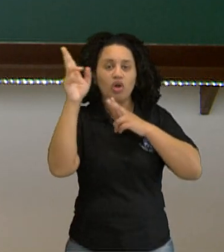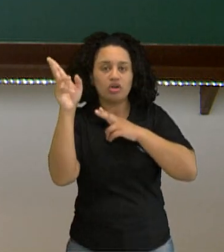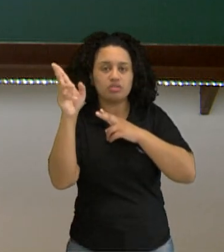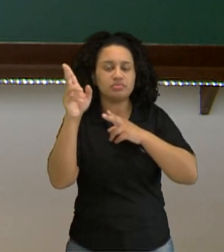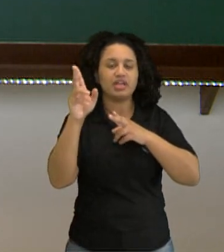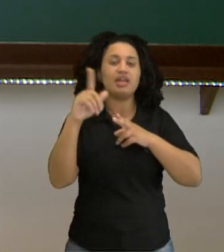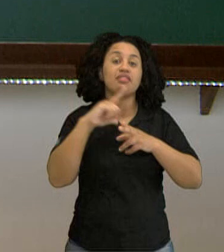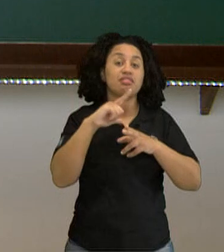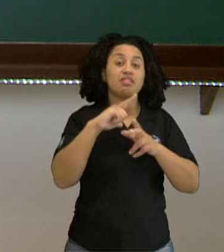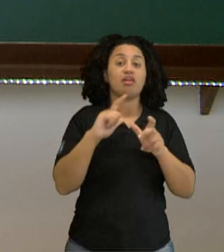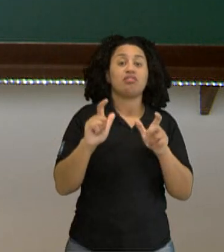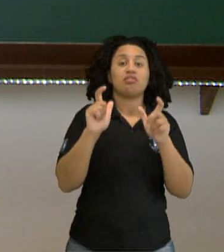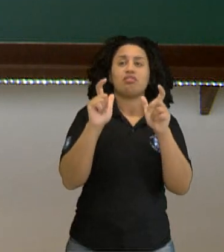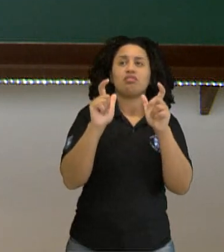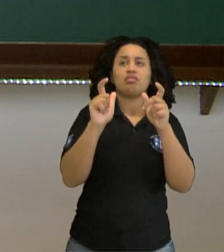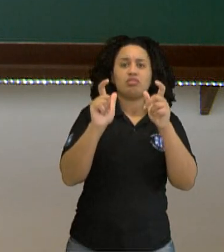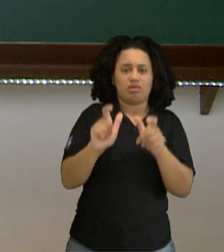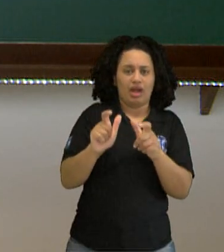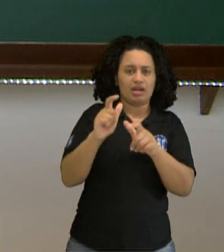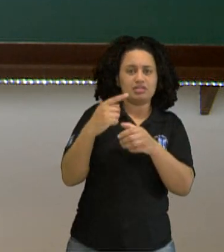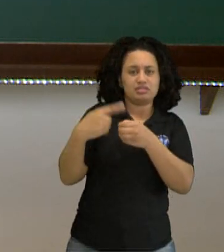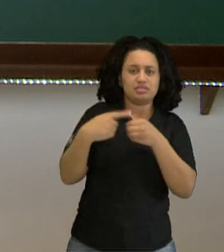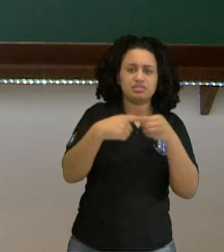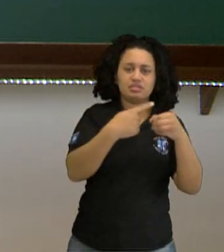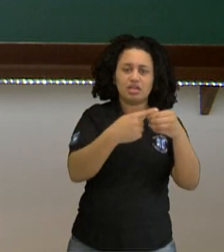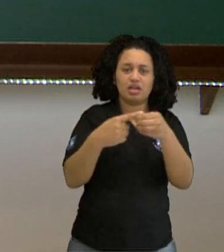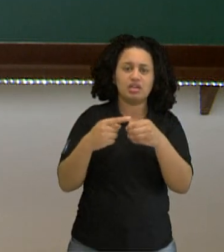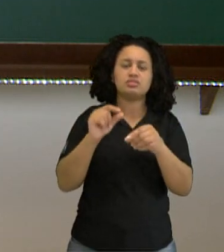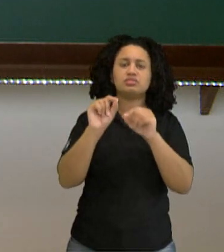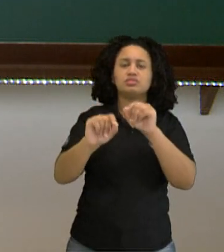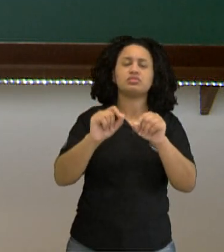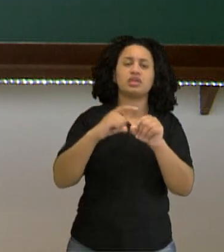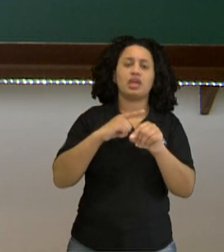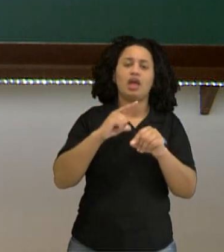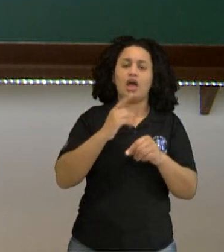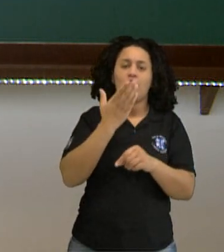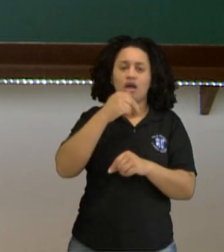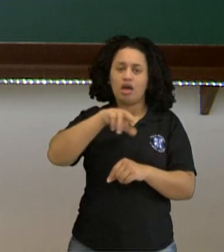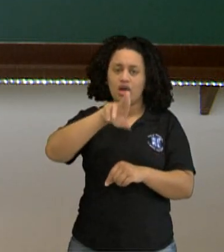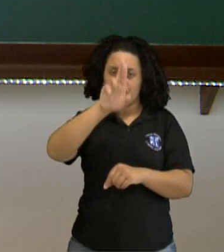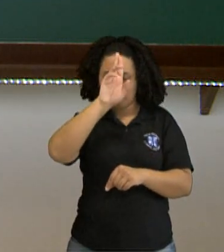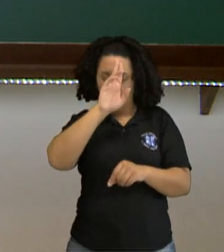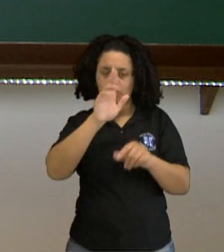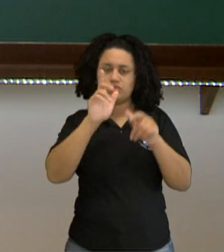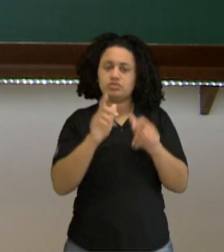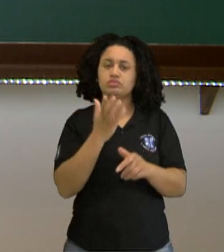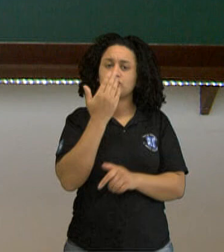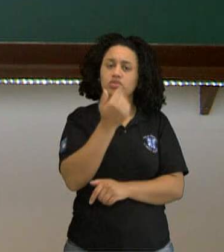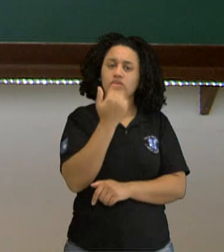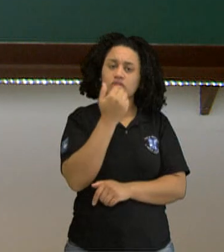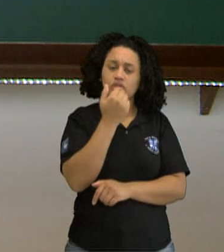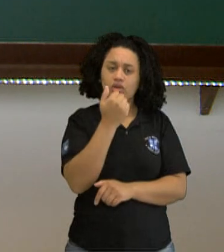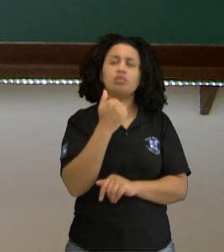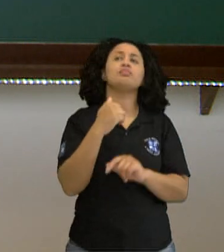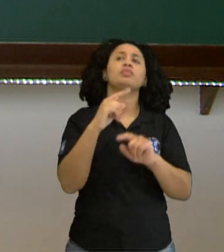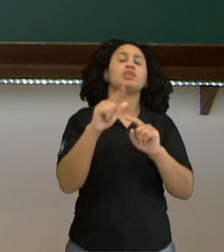e reabre no metade da tarde para fechar à noite. Em outros, né, muito mais próximos do Brasil, a gente mantém o comércio aberto muito mais tempo.